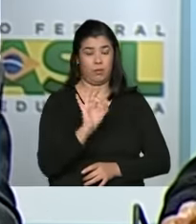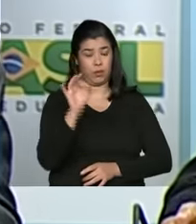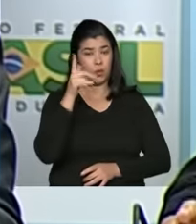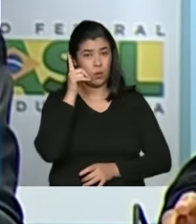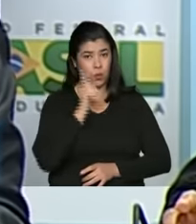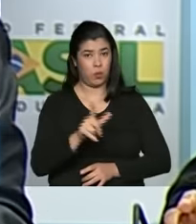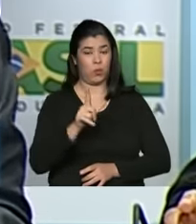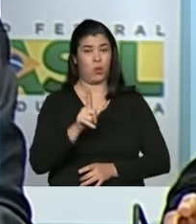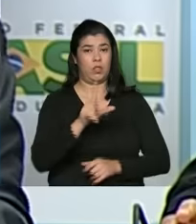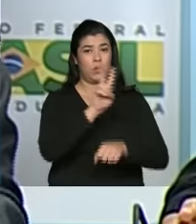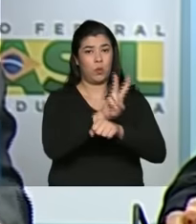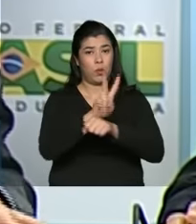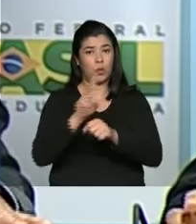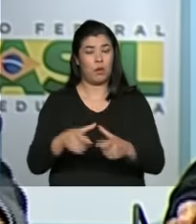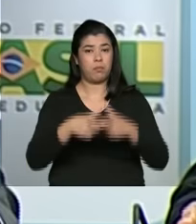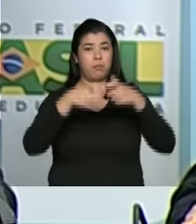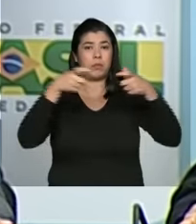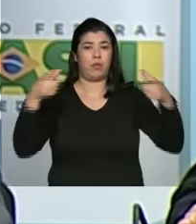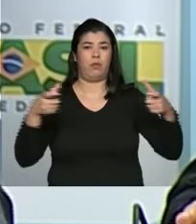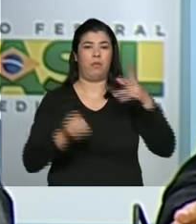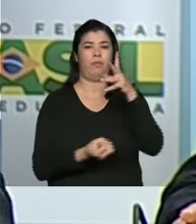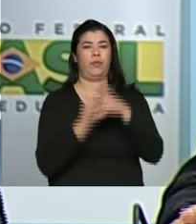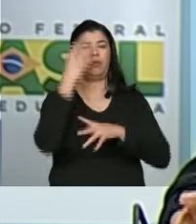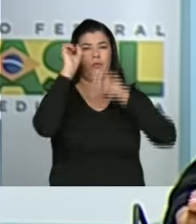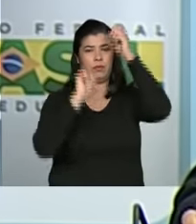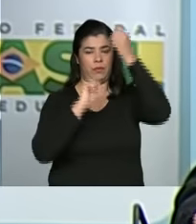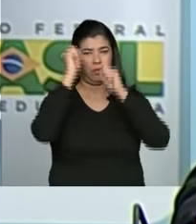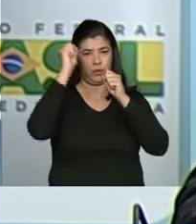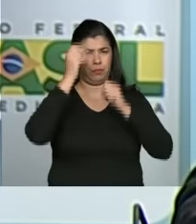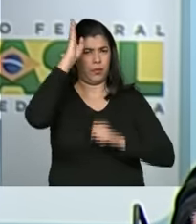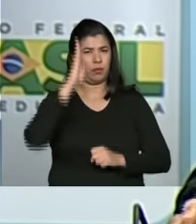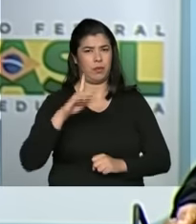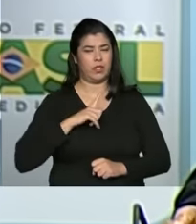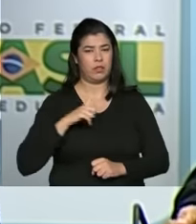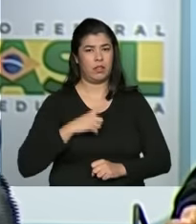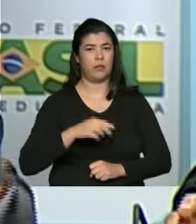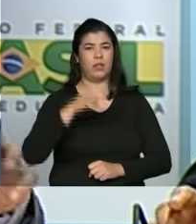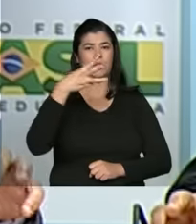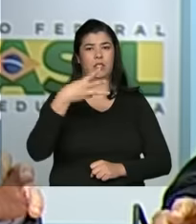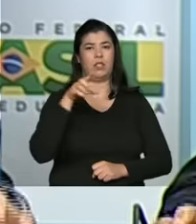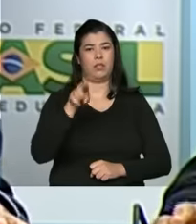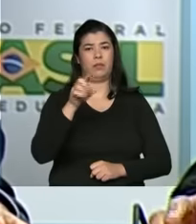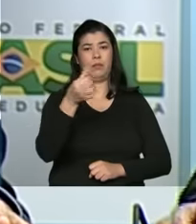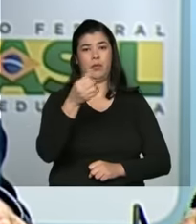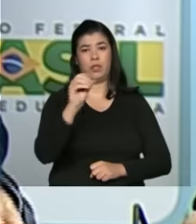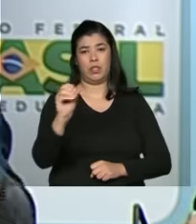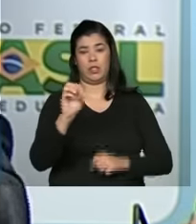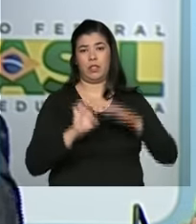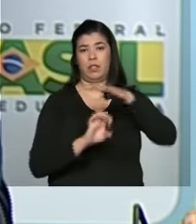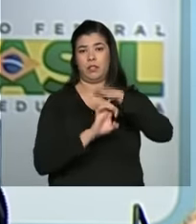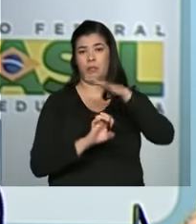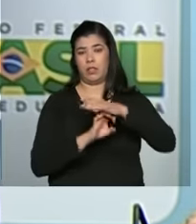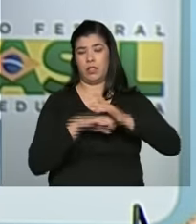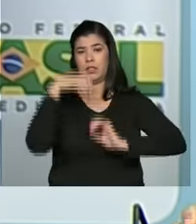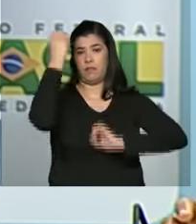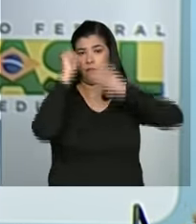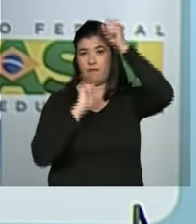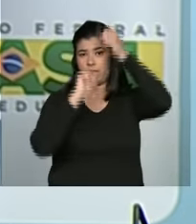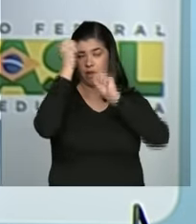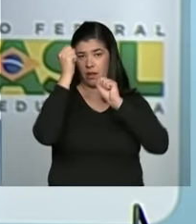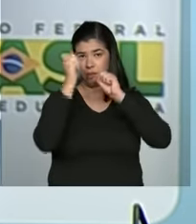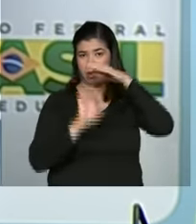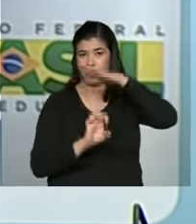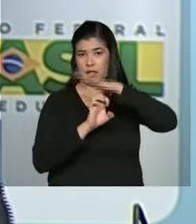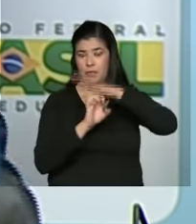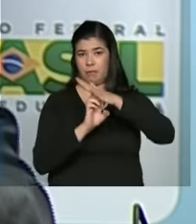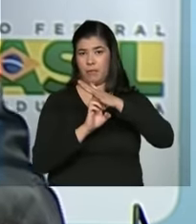mercado no Brasil nós temos hoje 3.600 empresas entre as fábricas as importadoras